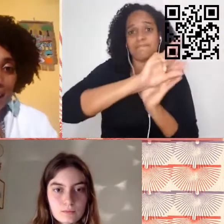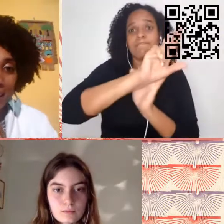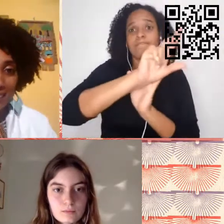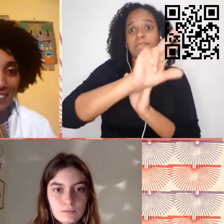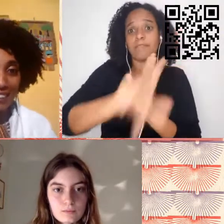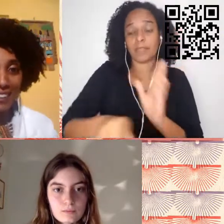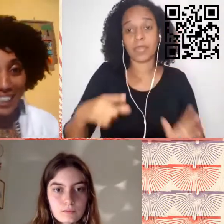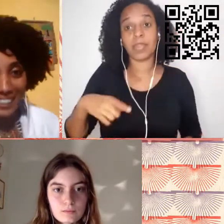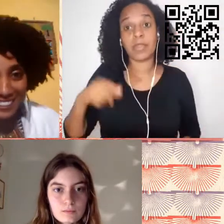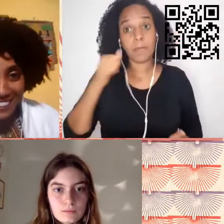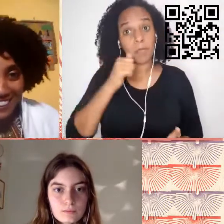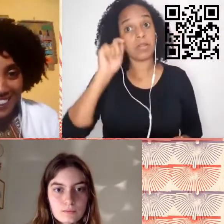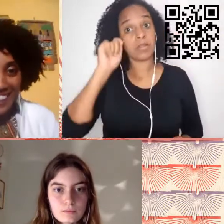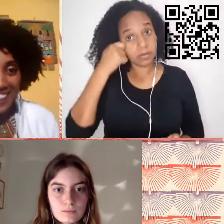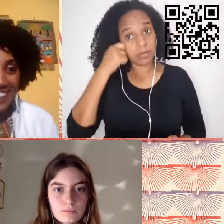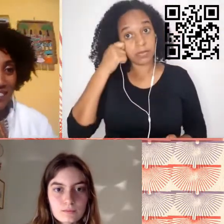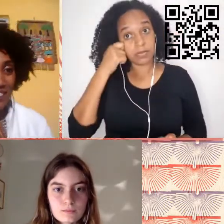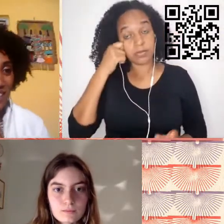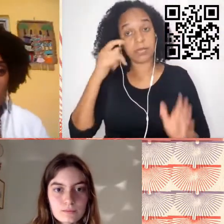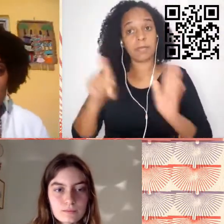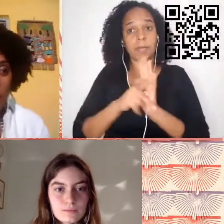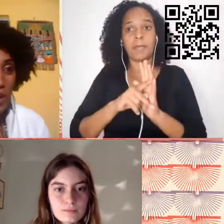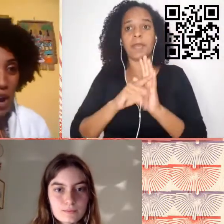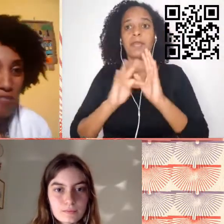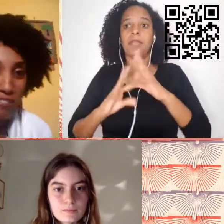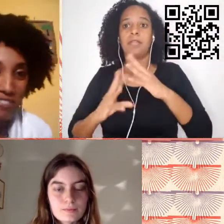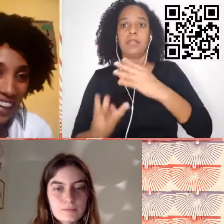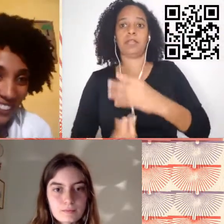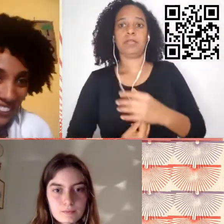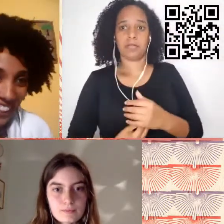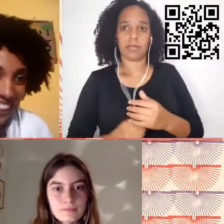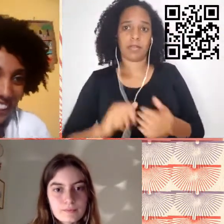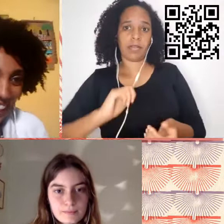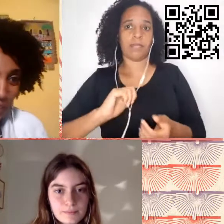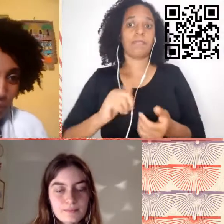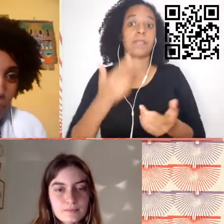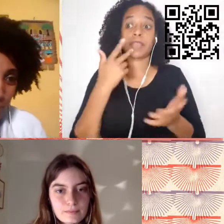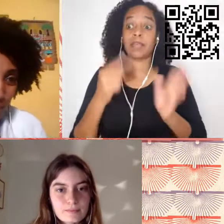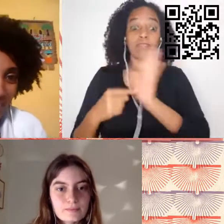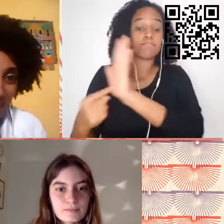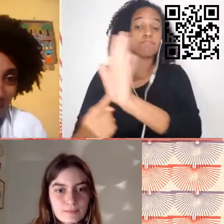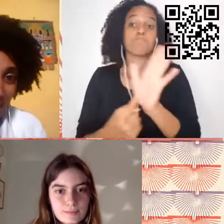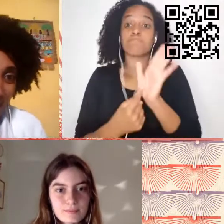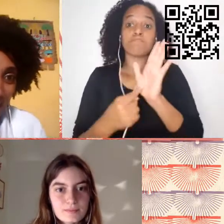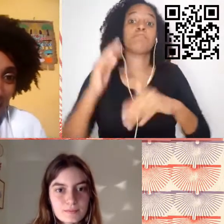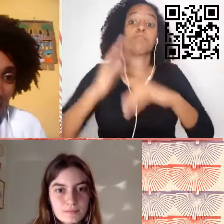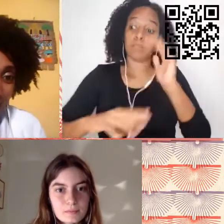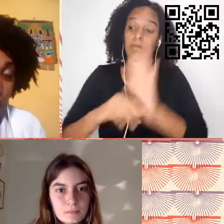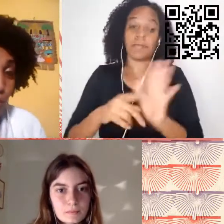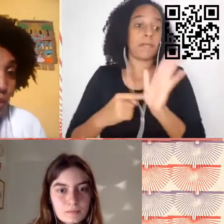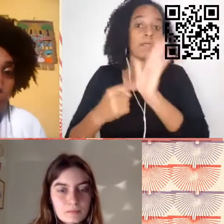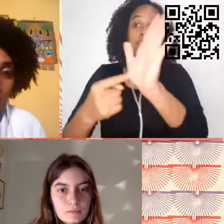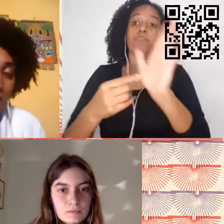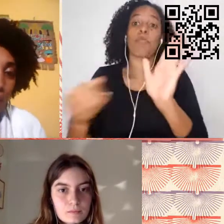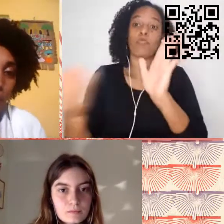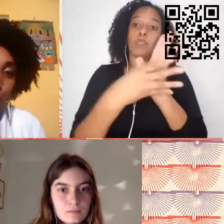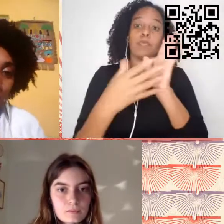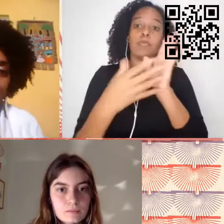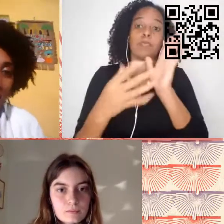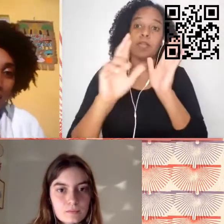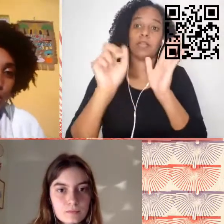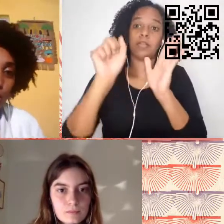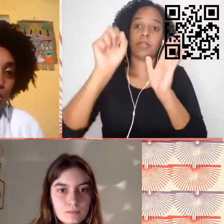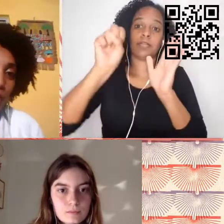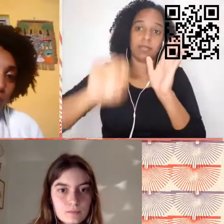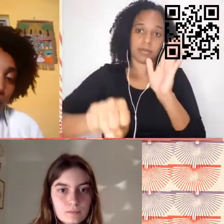mulheres negras trans, que estão trazendo uma nova frente na sua produção literária, né? E isso também tem uma